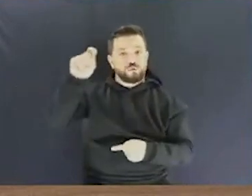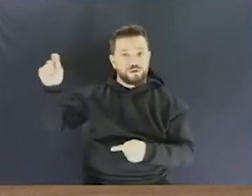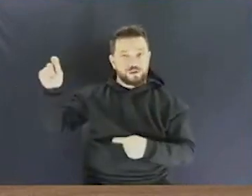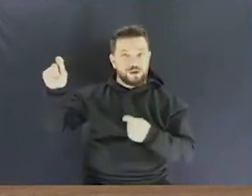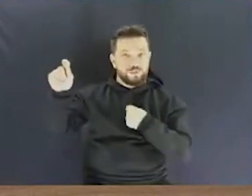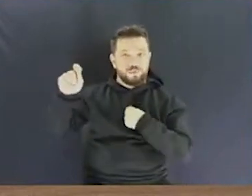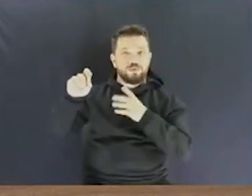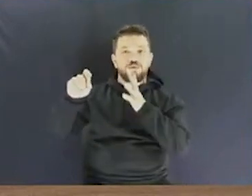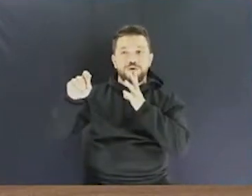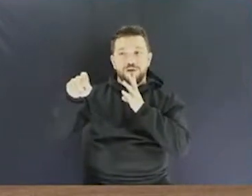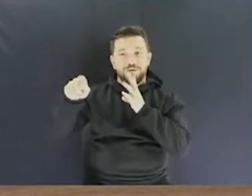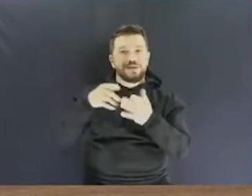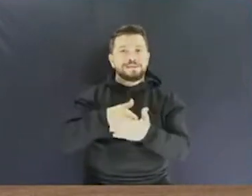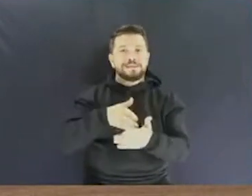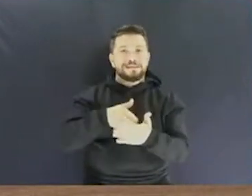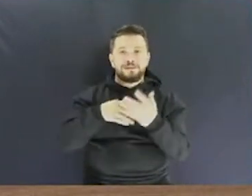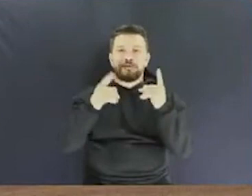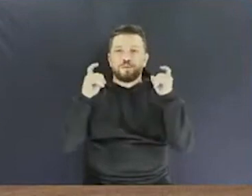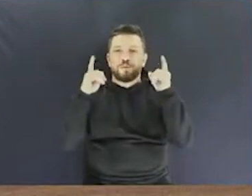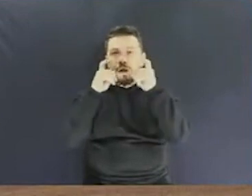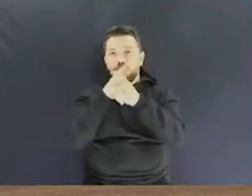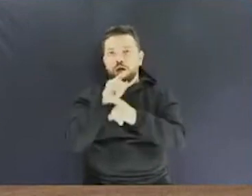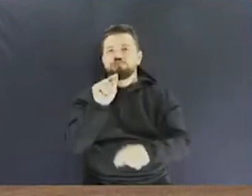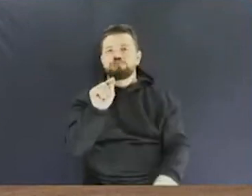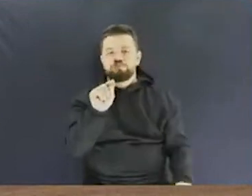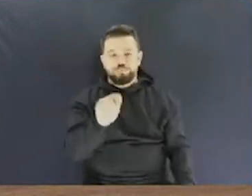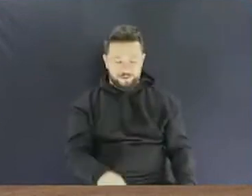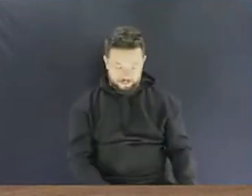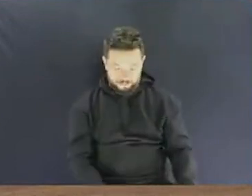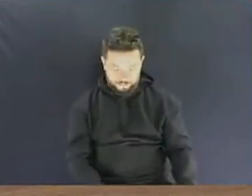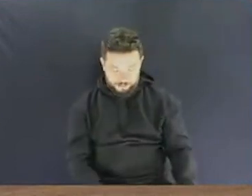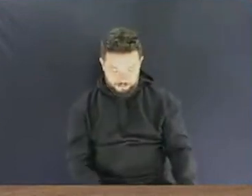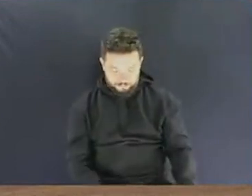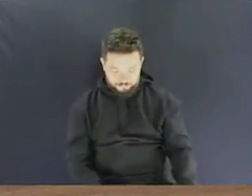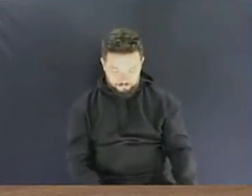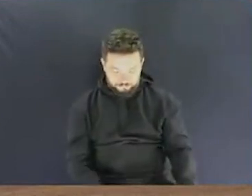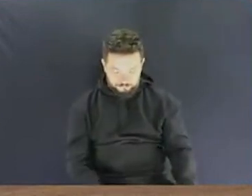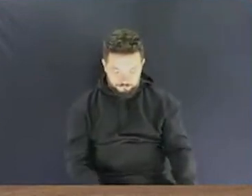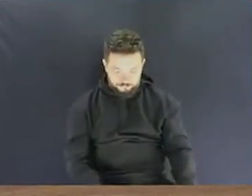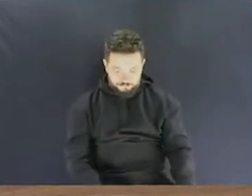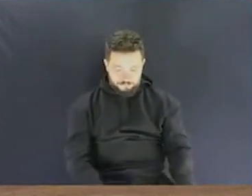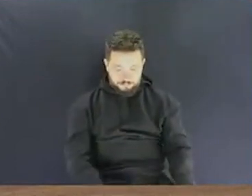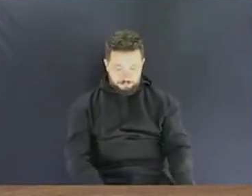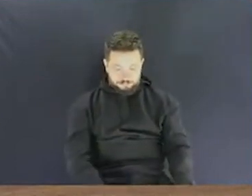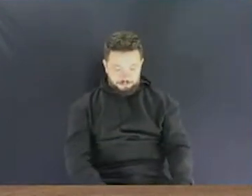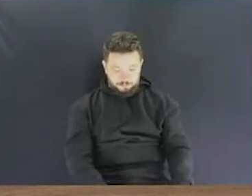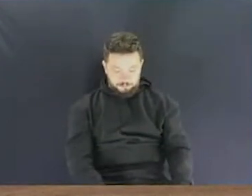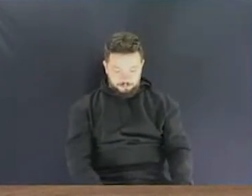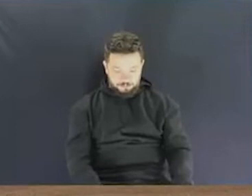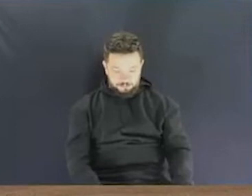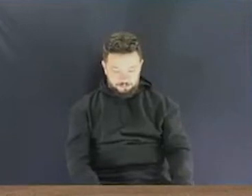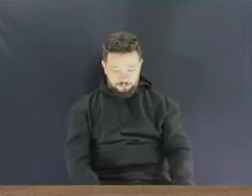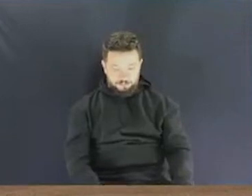vivem dificuldades. Inclusive, estão assessorando a prefeitura, recebendo material já, mesmo sem estarem